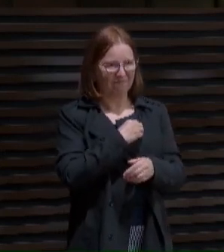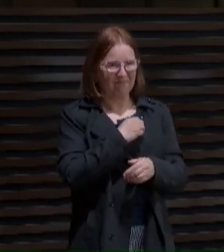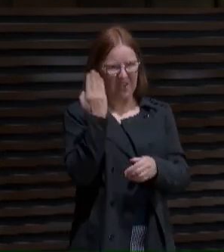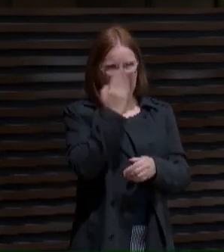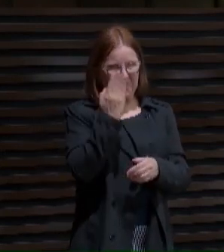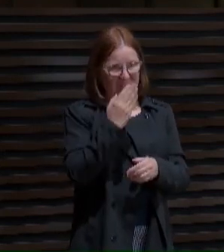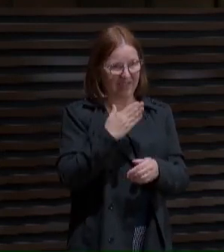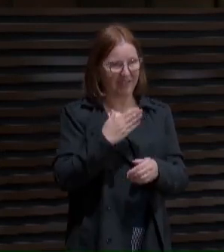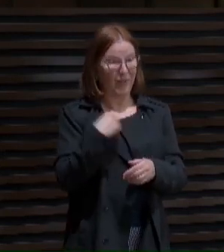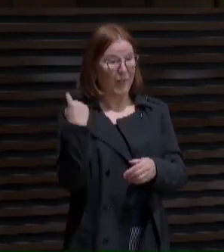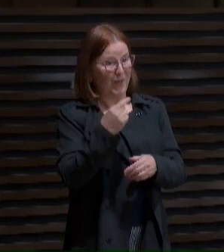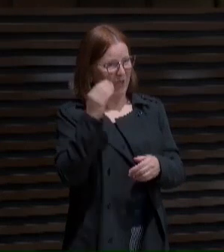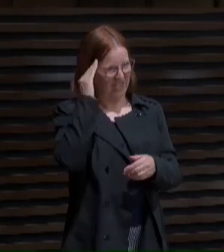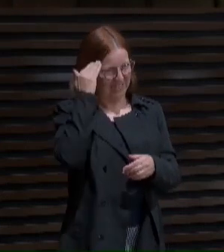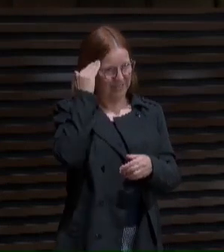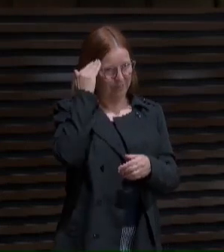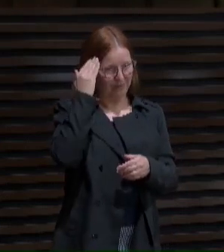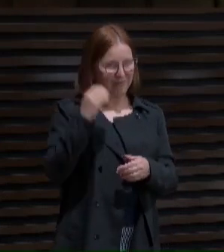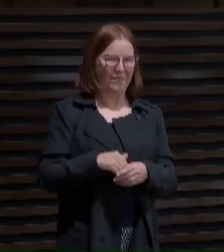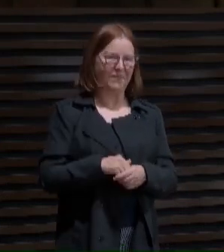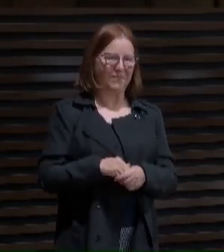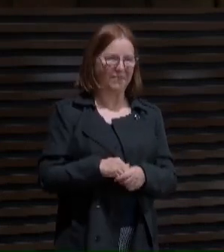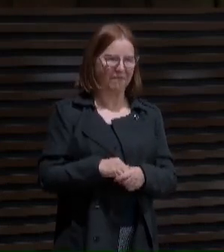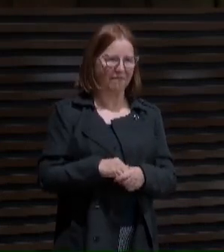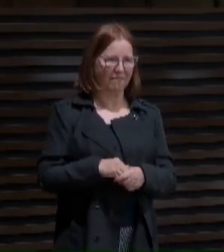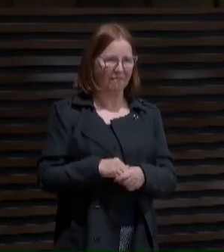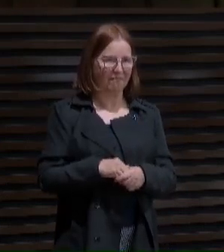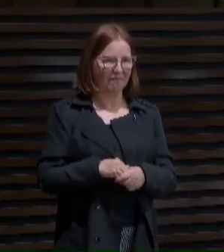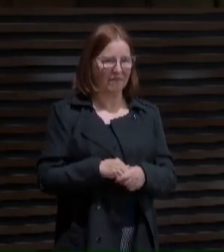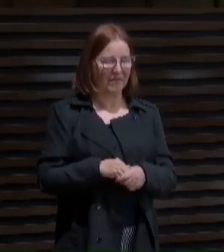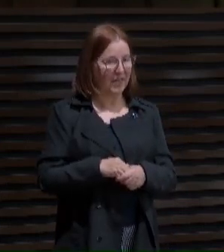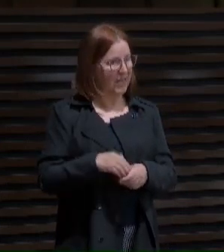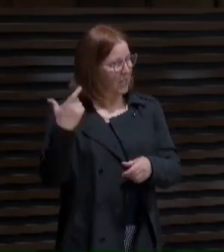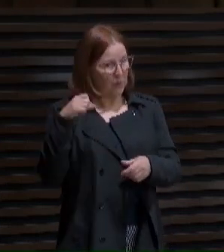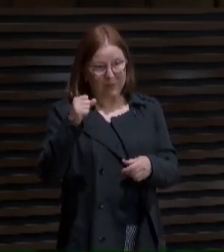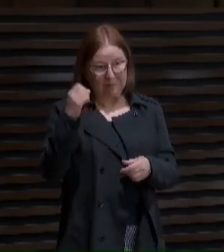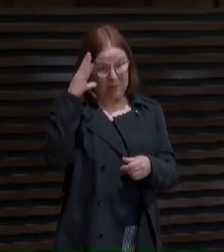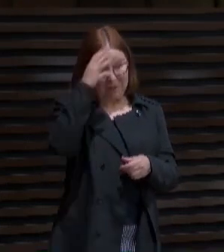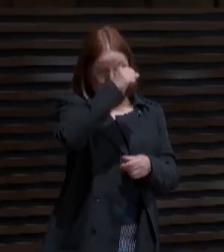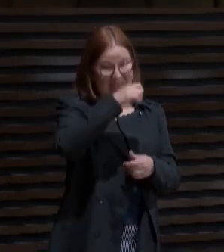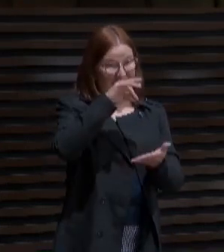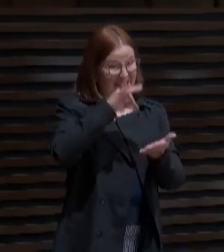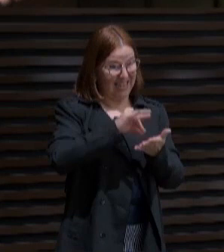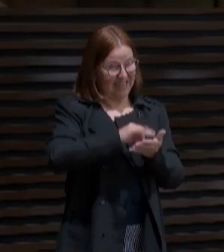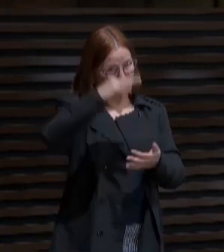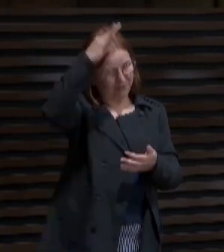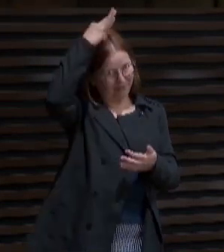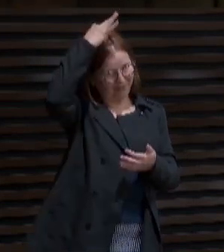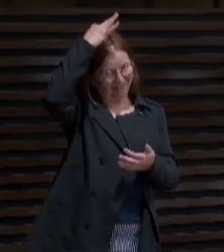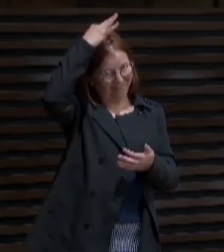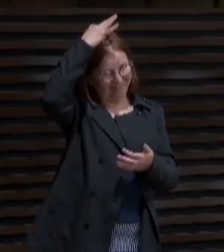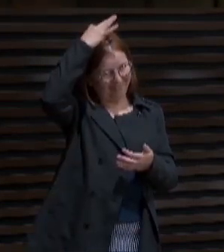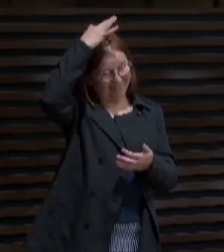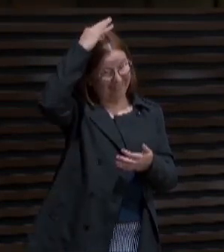entendimento. E nós não conseguimos compreender as realidades espirituais. Aí Deus mandou a lei para mostrar que você é